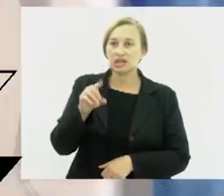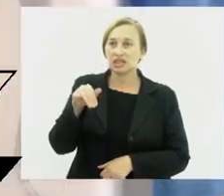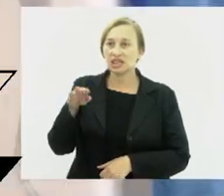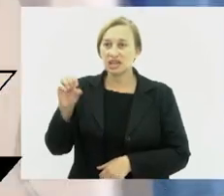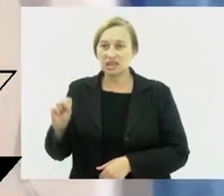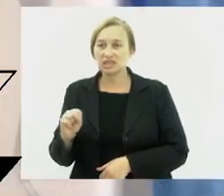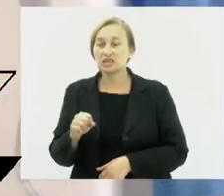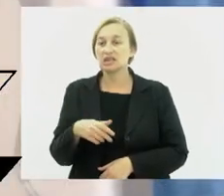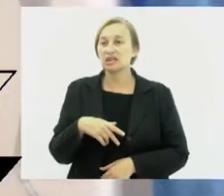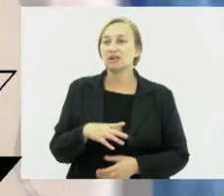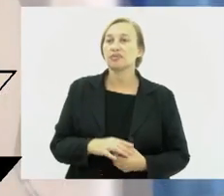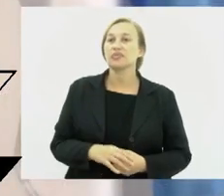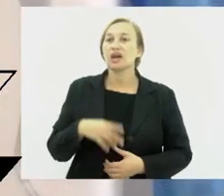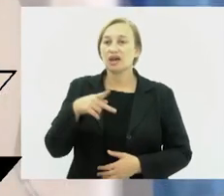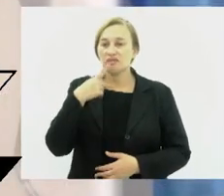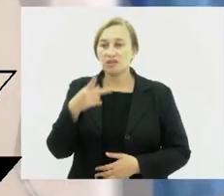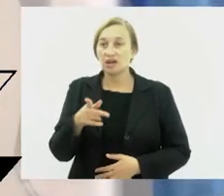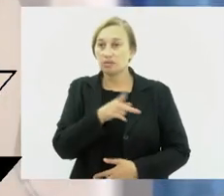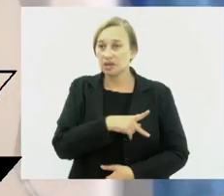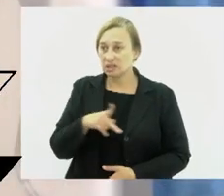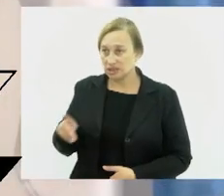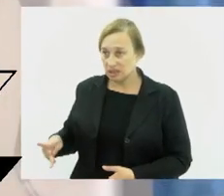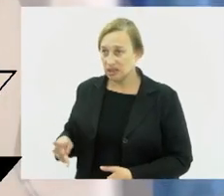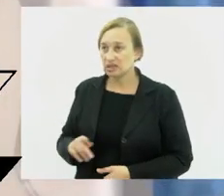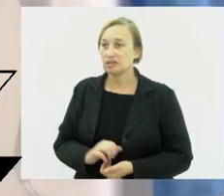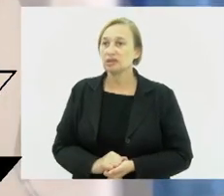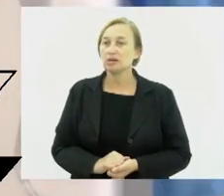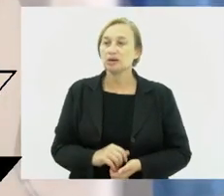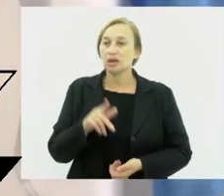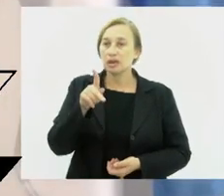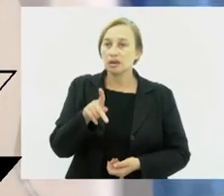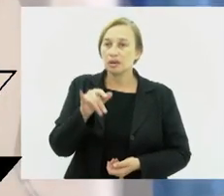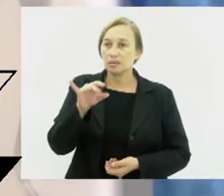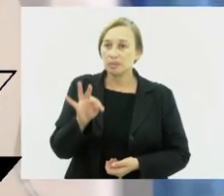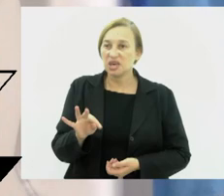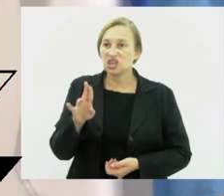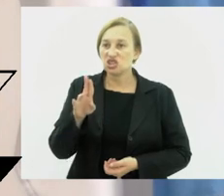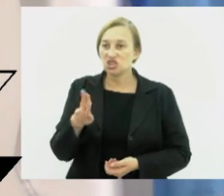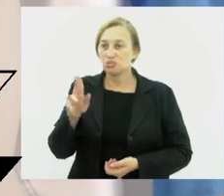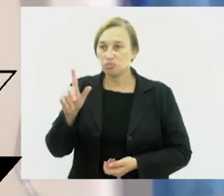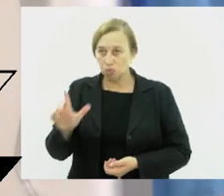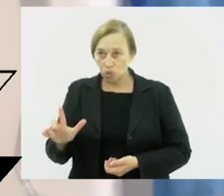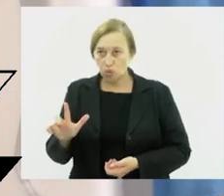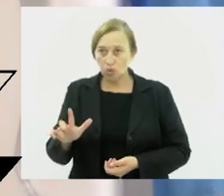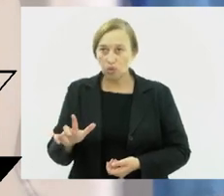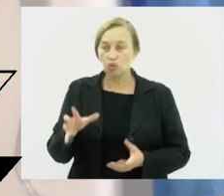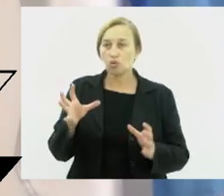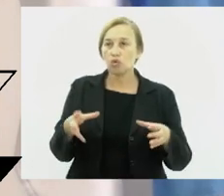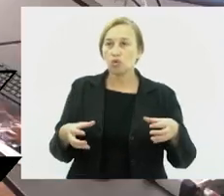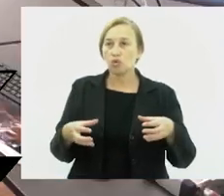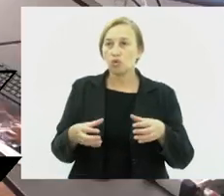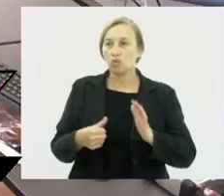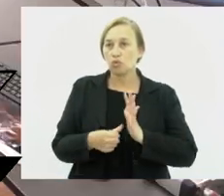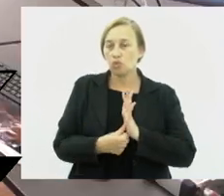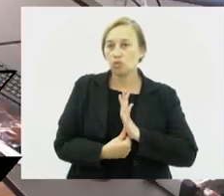a palavra para o presidente do Pitbull Clube do Brasil, o senhor Sandro Leon.